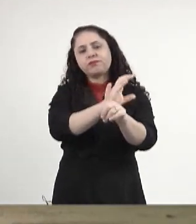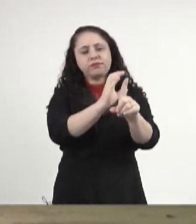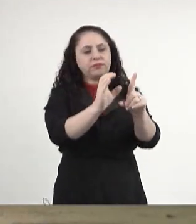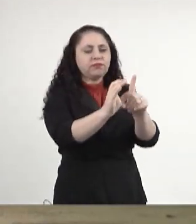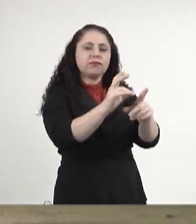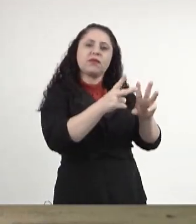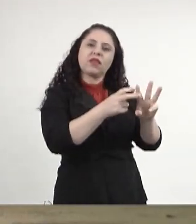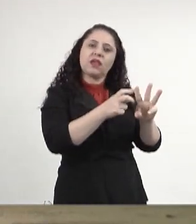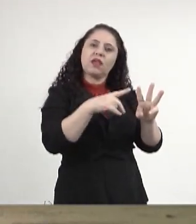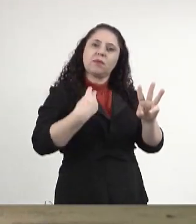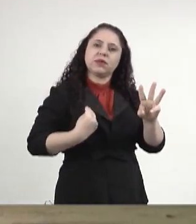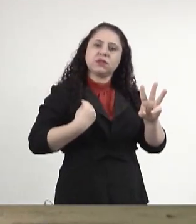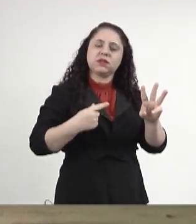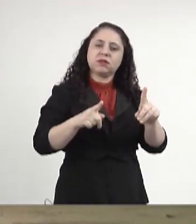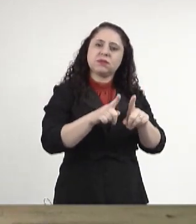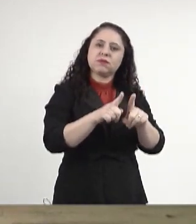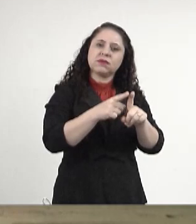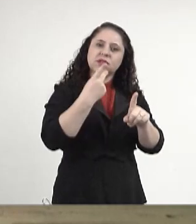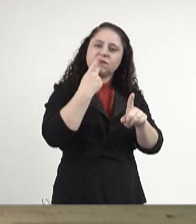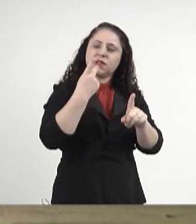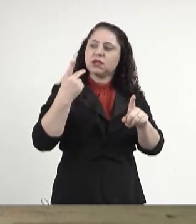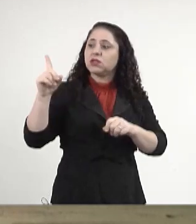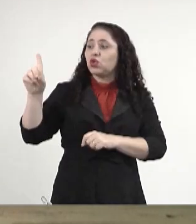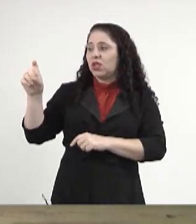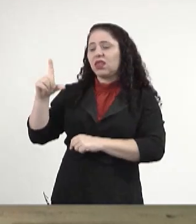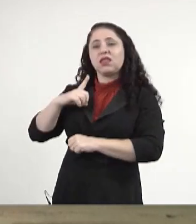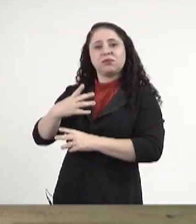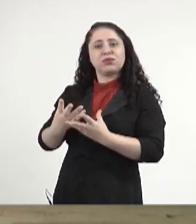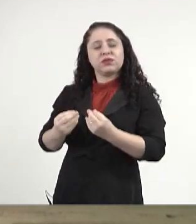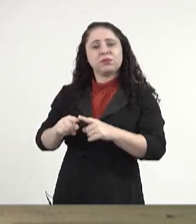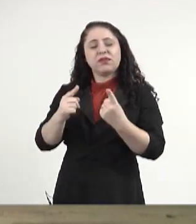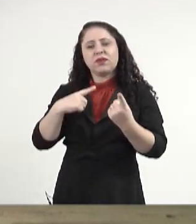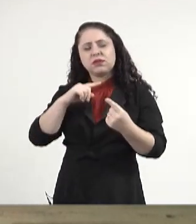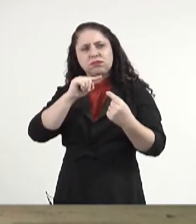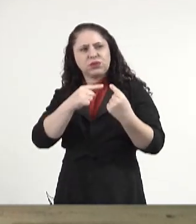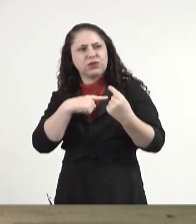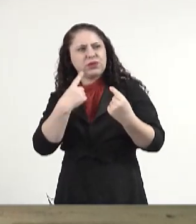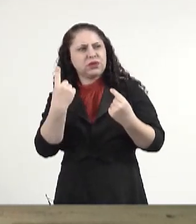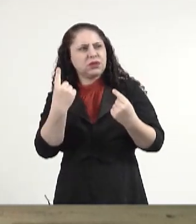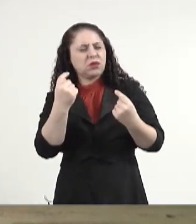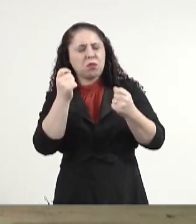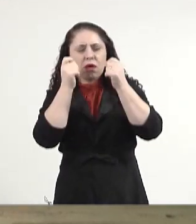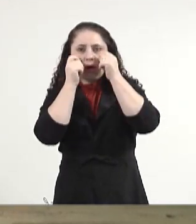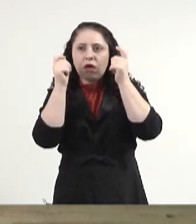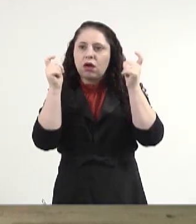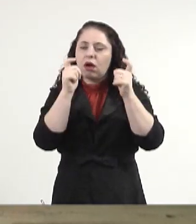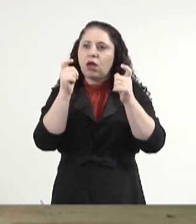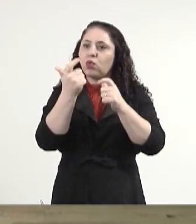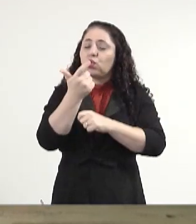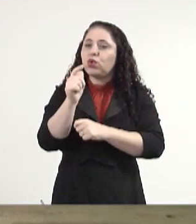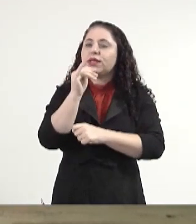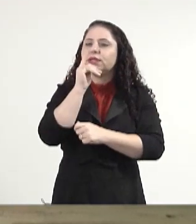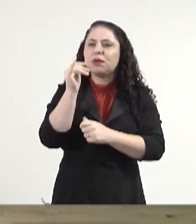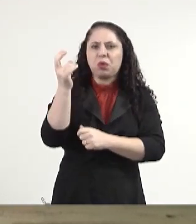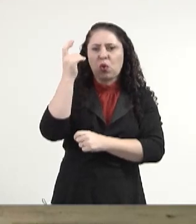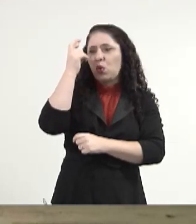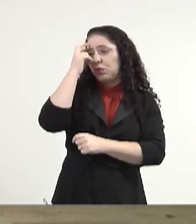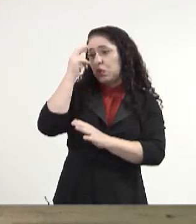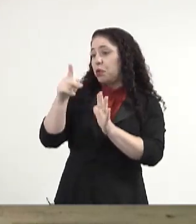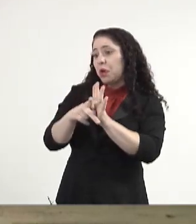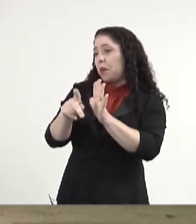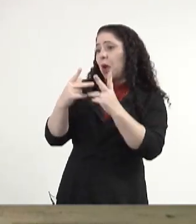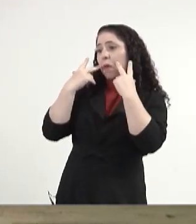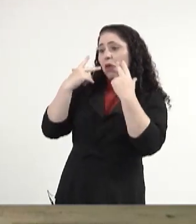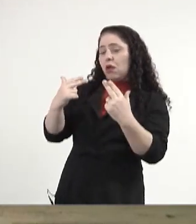comunidades indígenas que são muito presentes em Dourados. E a senhora falou um ponto que eu achei muito interessante. Não há hábito, não há cultura entre